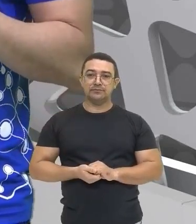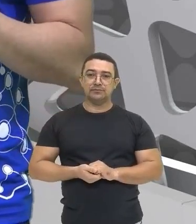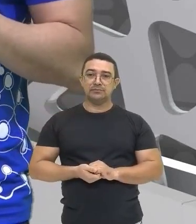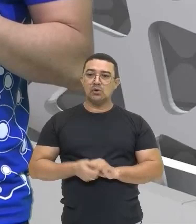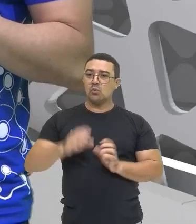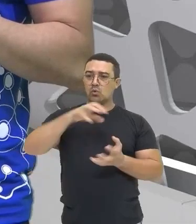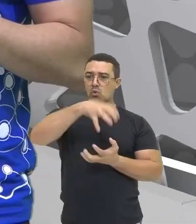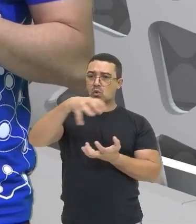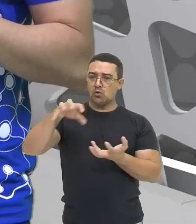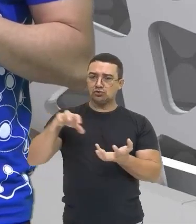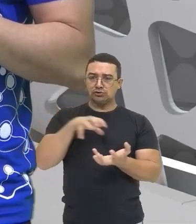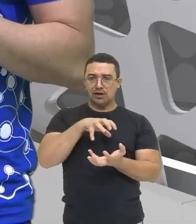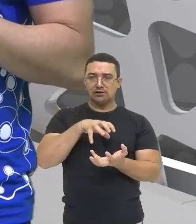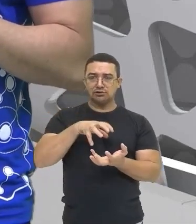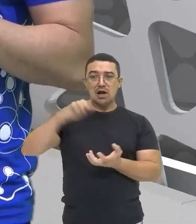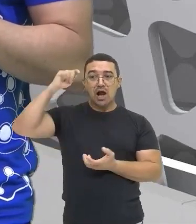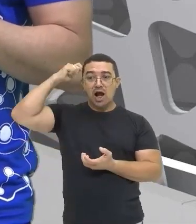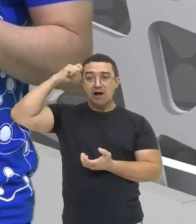africano,